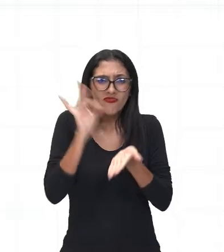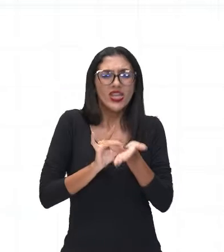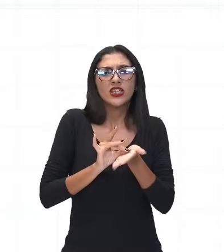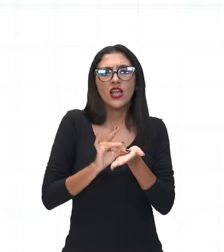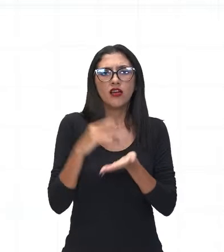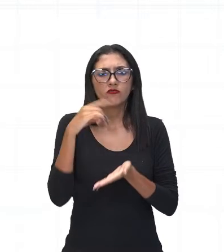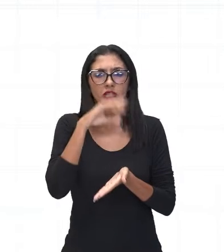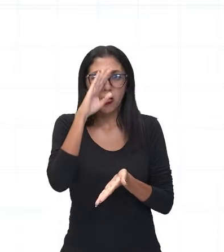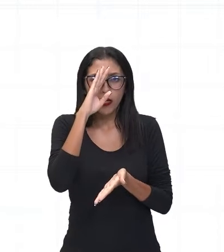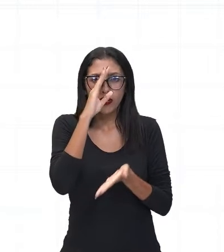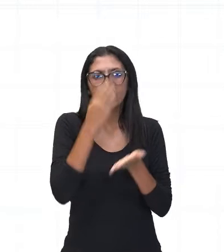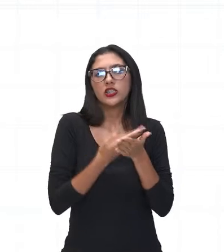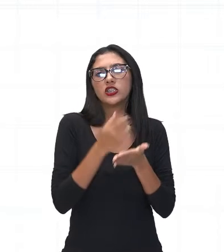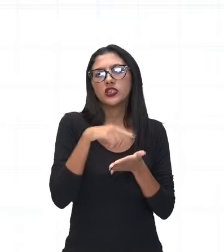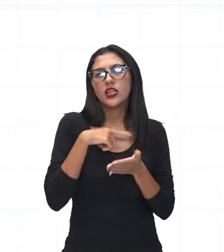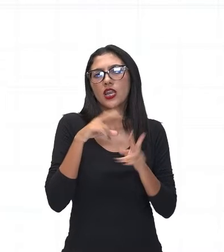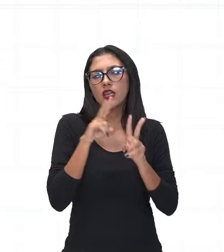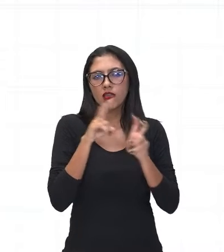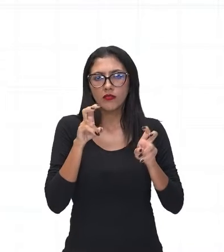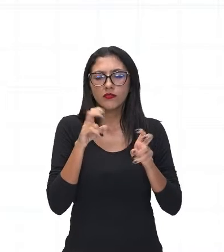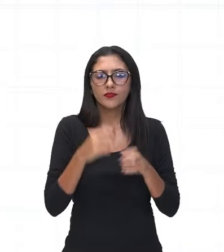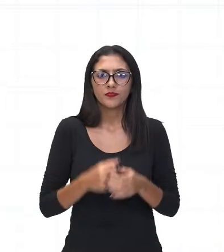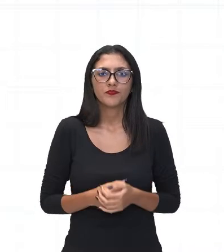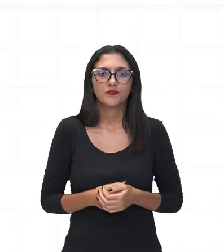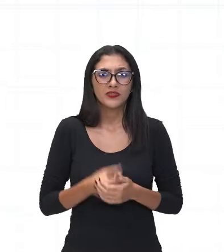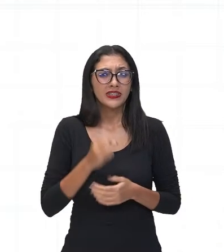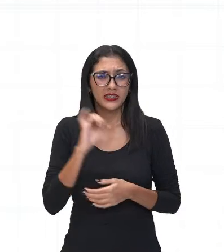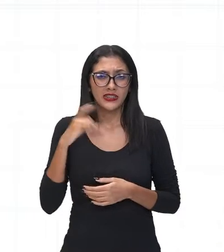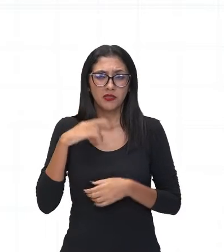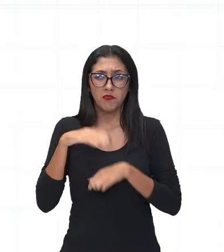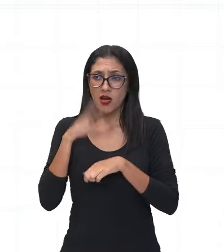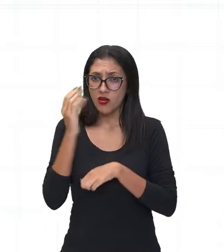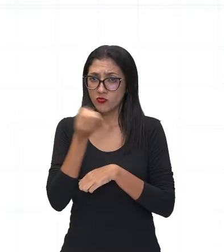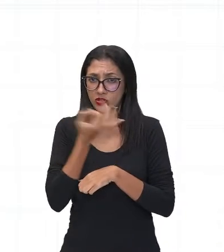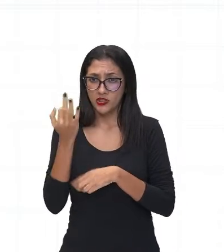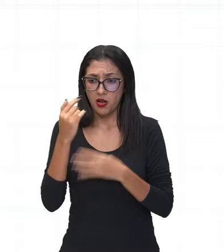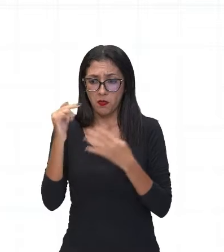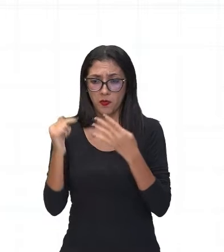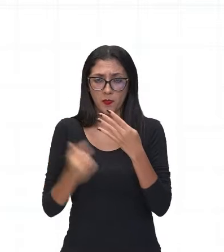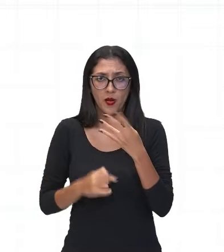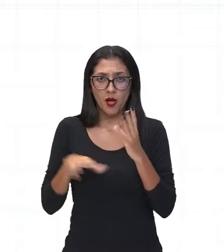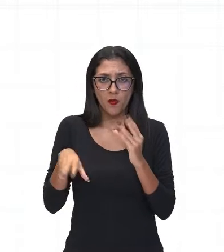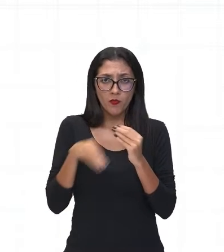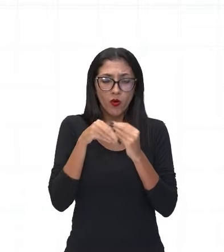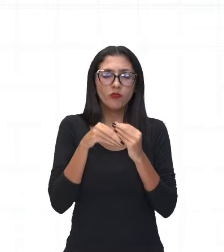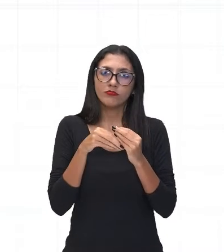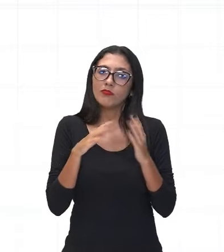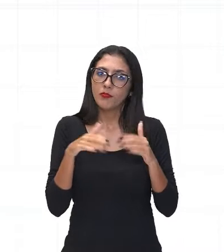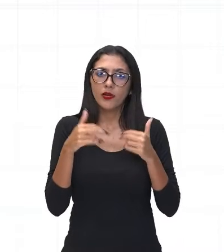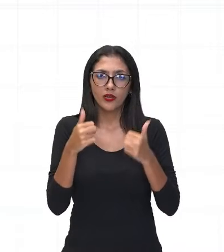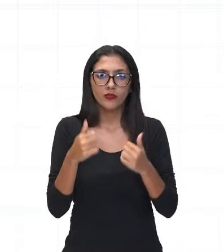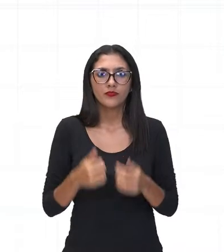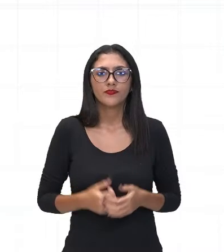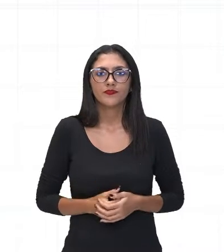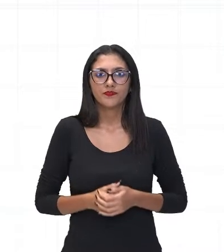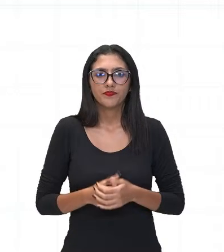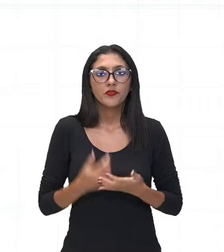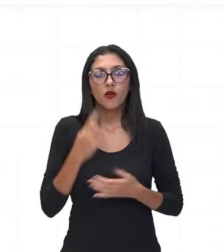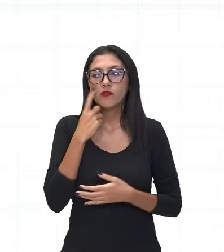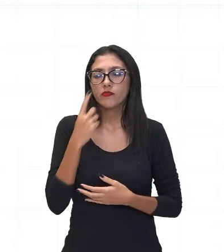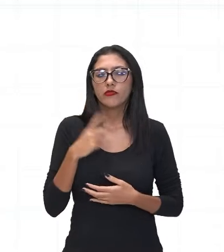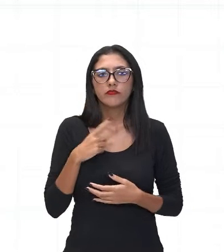você apresentar para defender um ponto de vista, melhor, certo? Então, percebam que eu posso selecionar